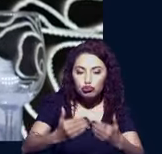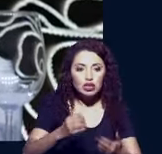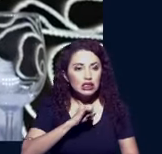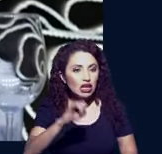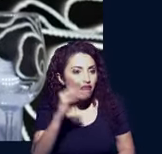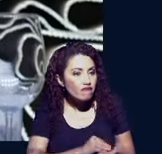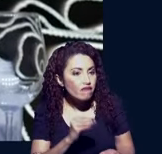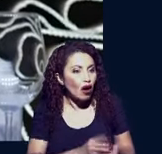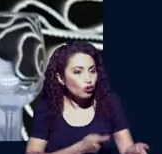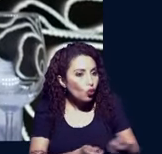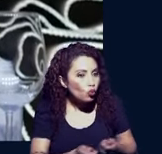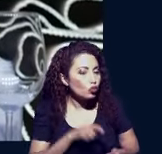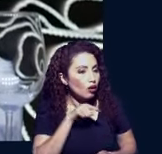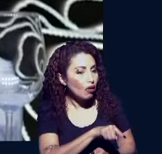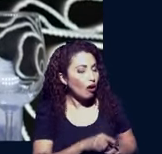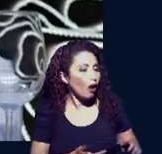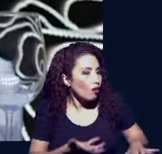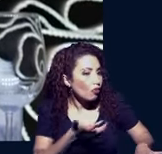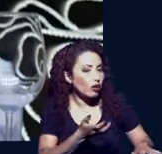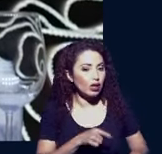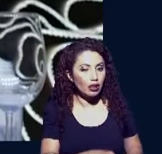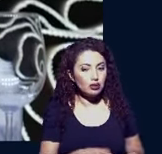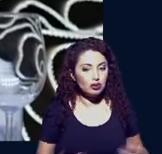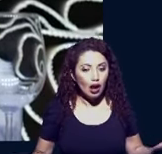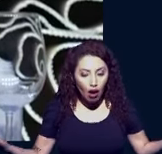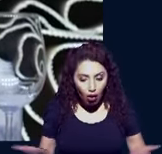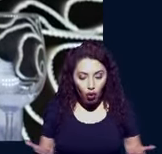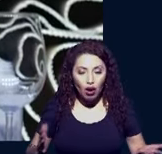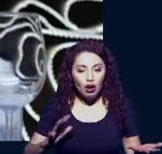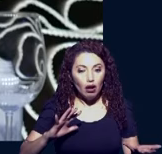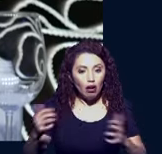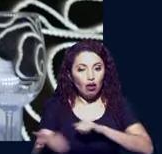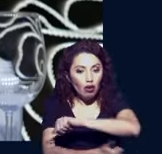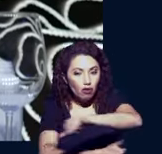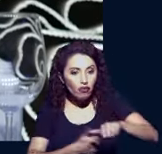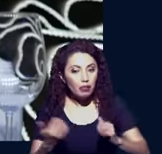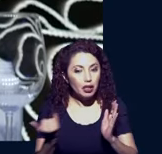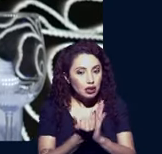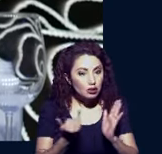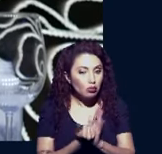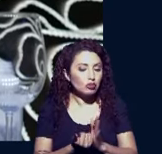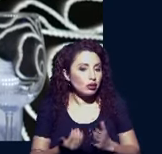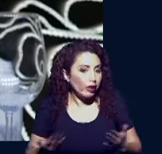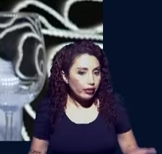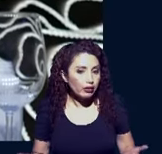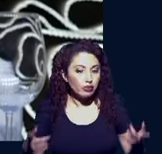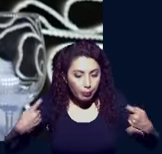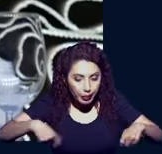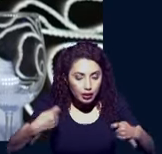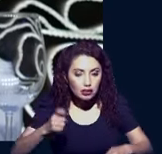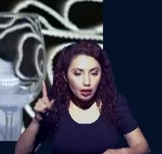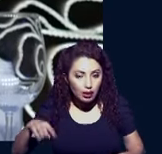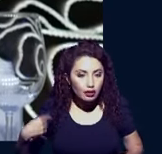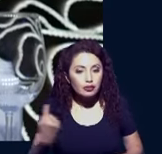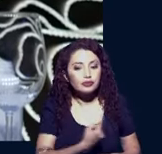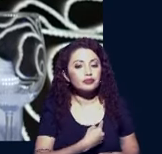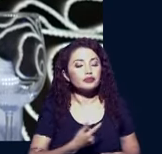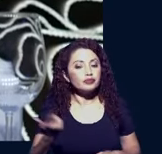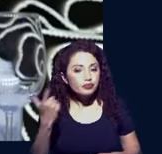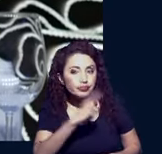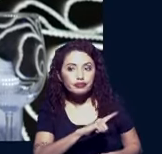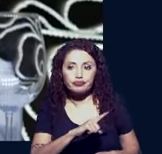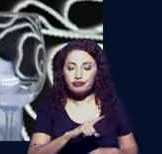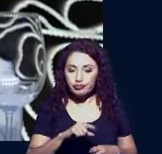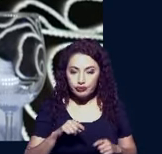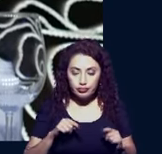parte do congresso nacional e agora vem a reforma tributária é preciso que a gente então Estabeleça compensações algumas